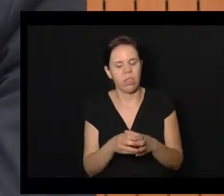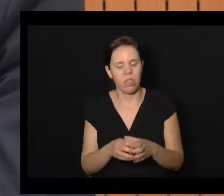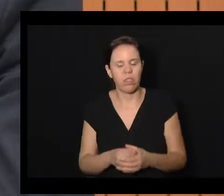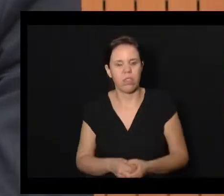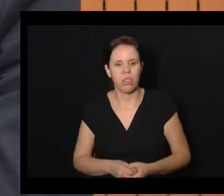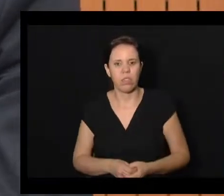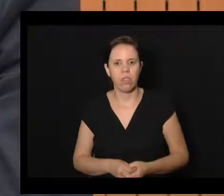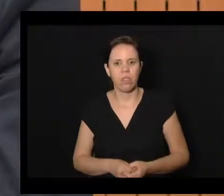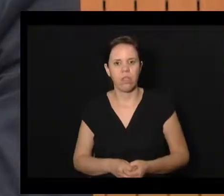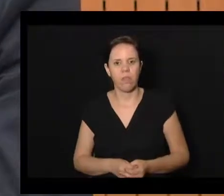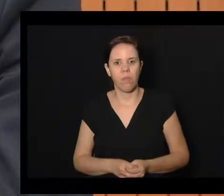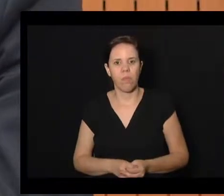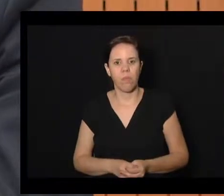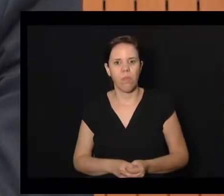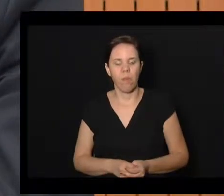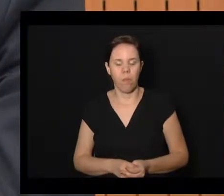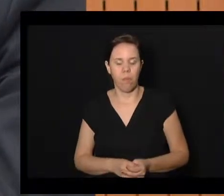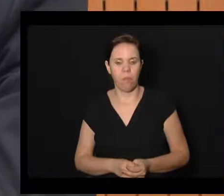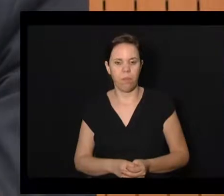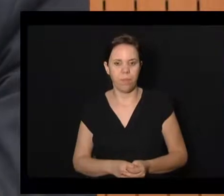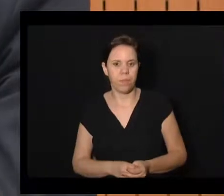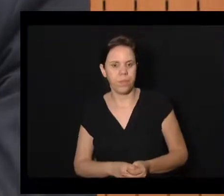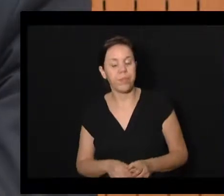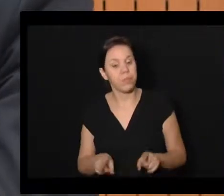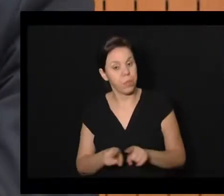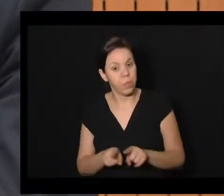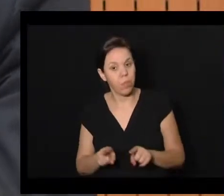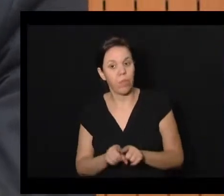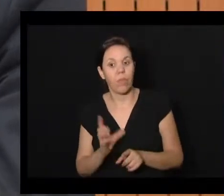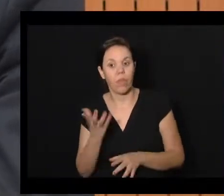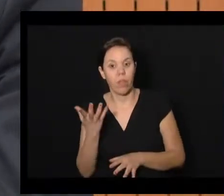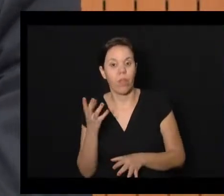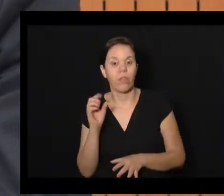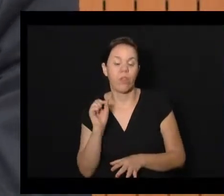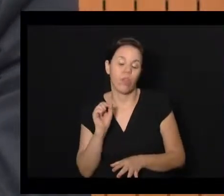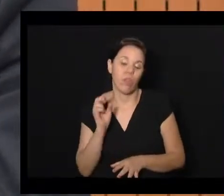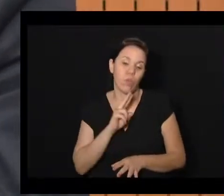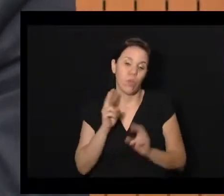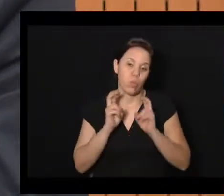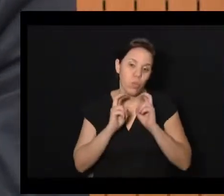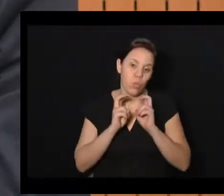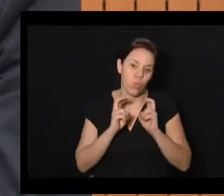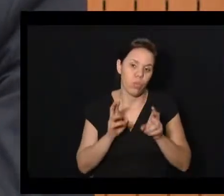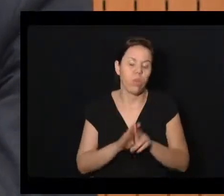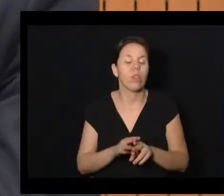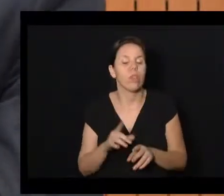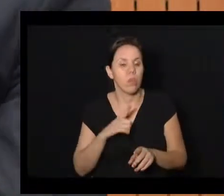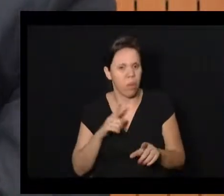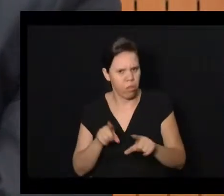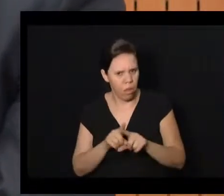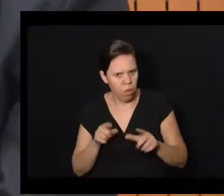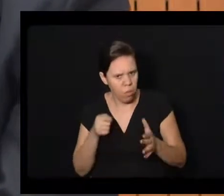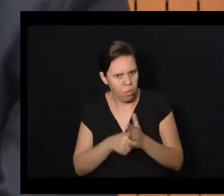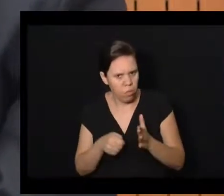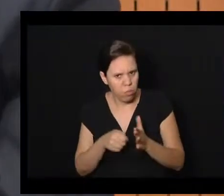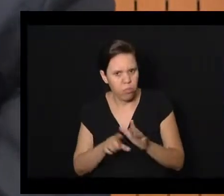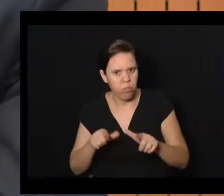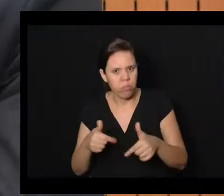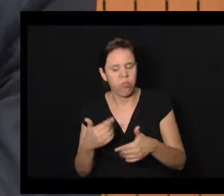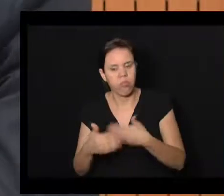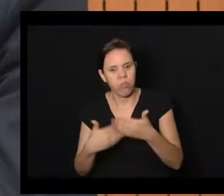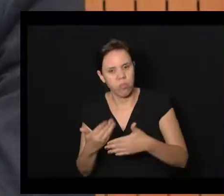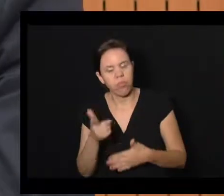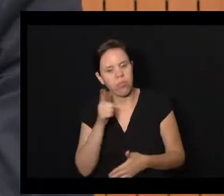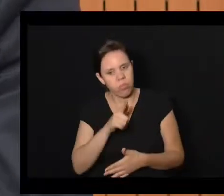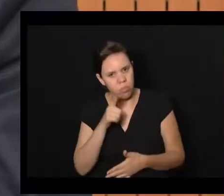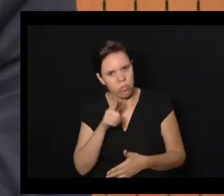é em situações pontuais a uma maior mobilização essas pessoas vivem no cotidiano então eles conseguem já está